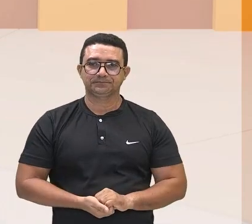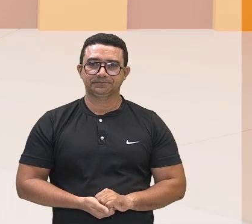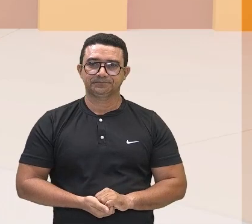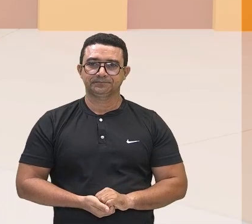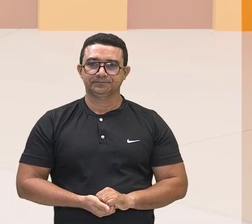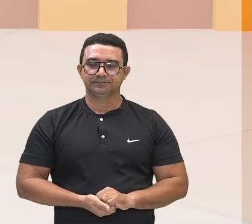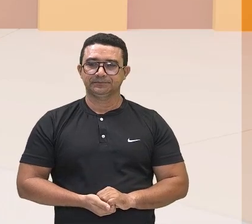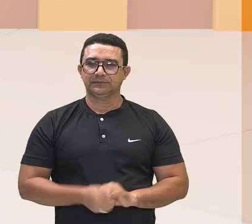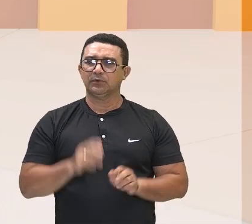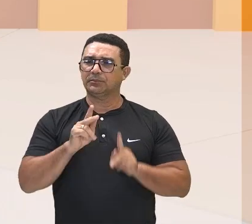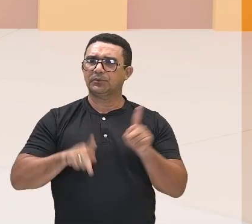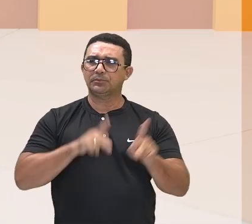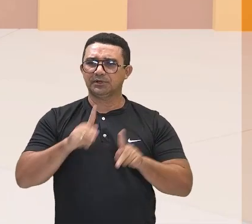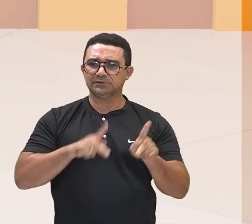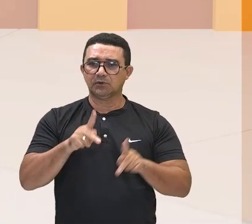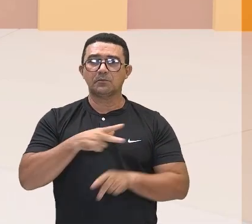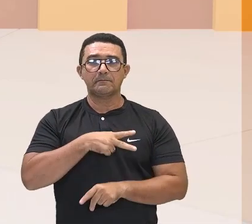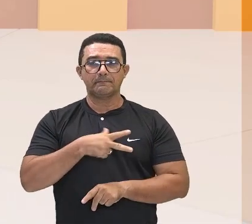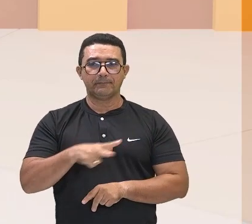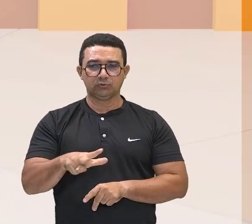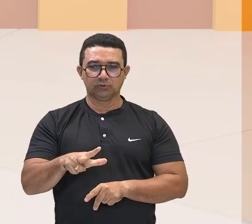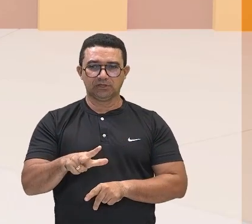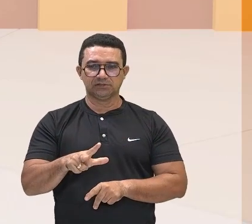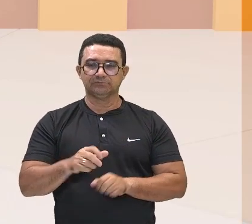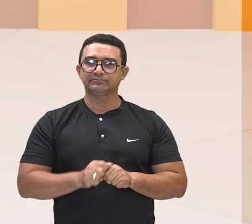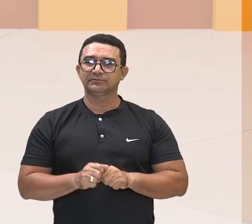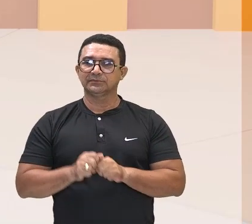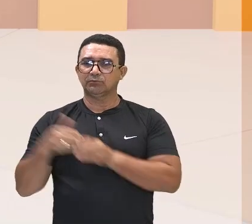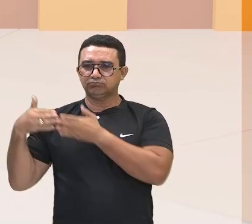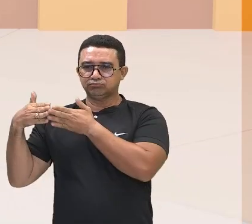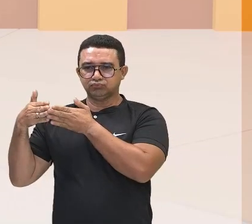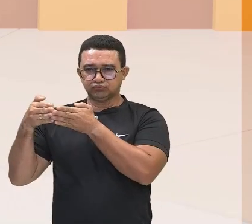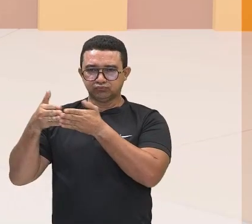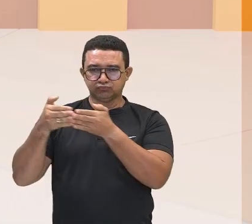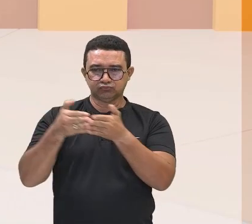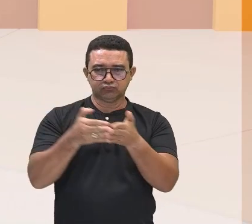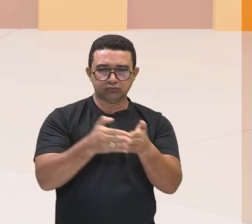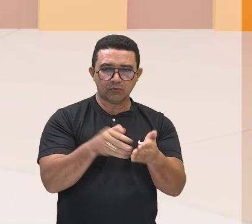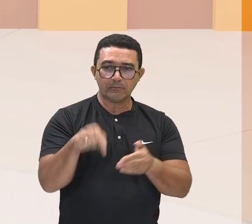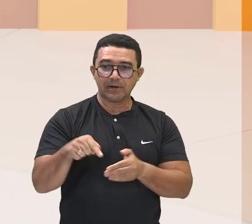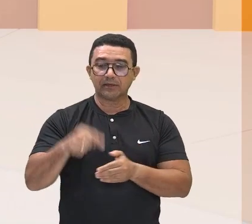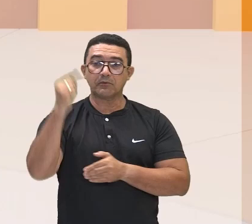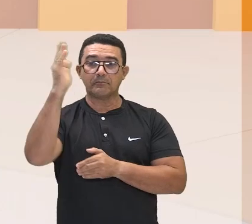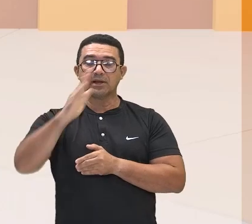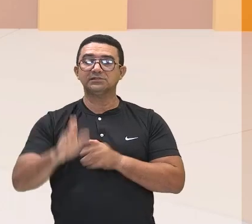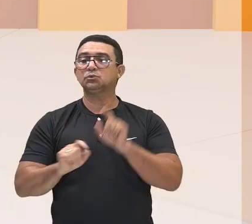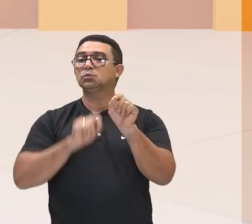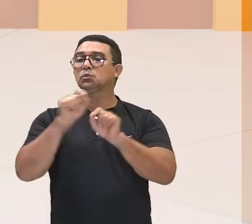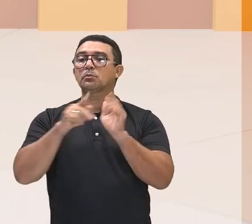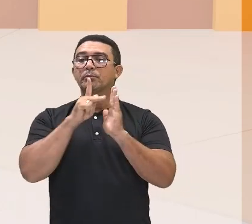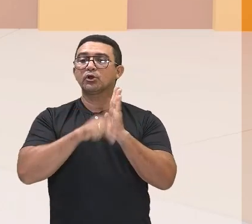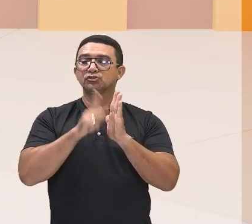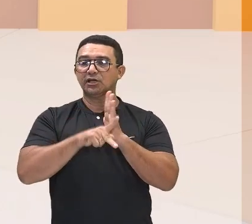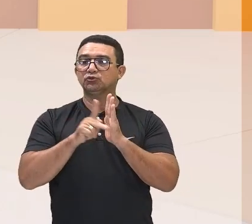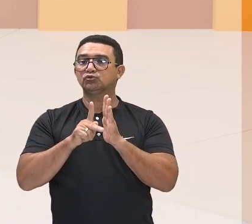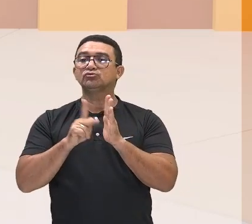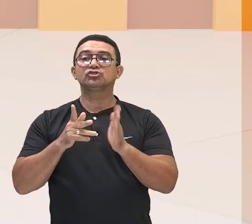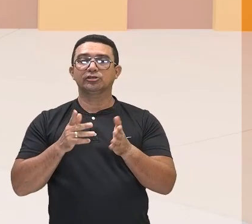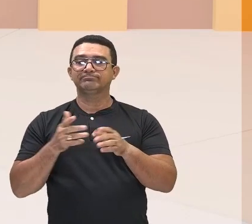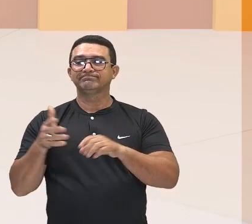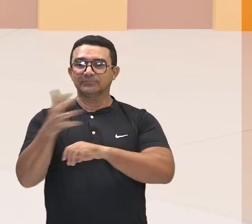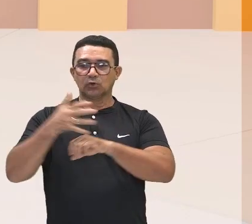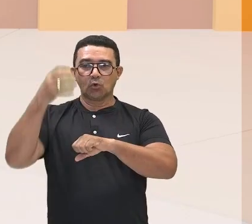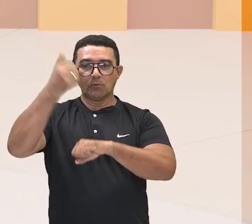a população portuguesa, ela vem para esse nosso território trazendo um projeto colonizador, na qual ela